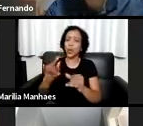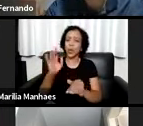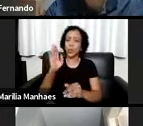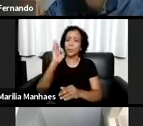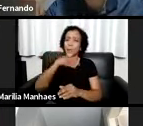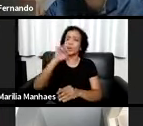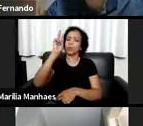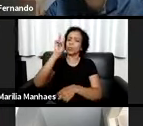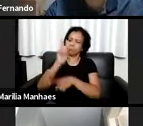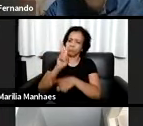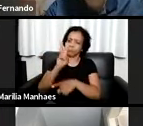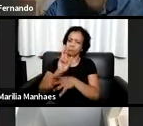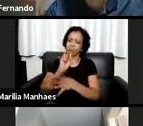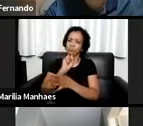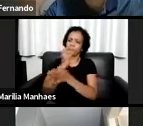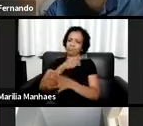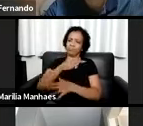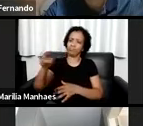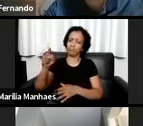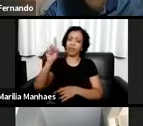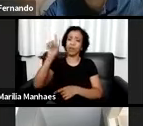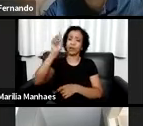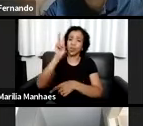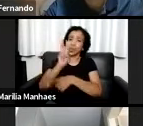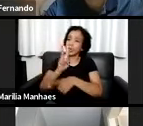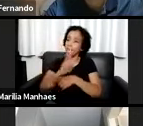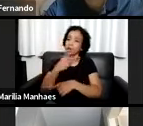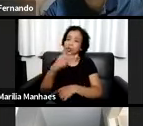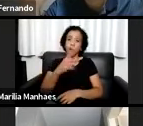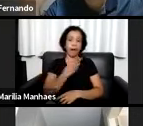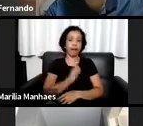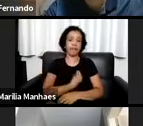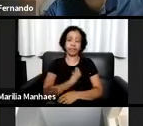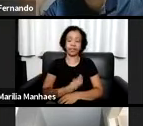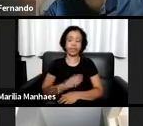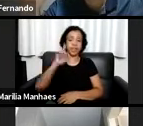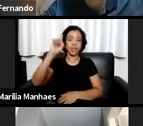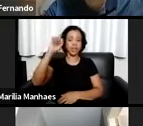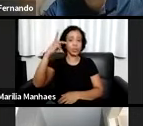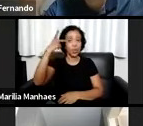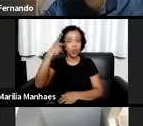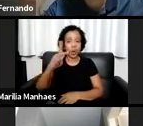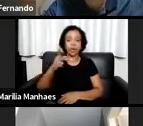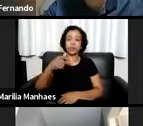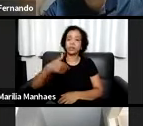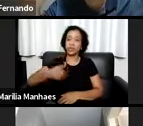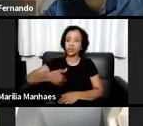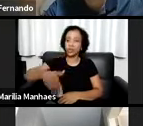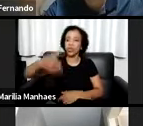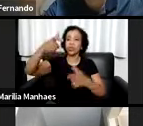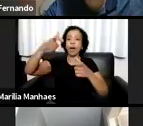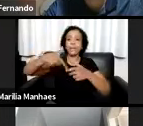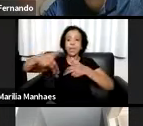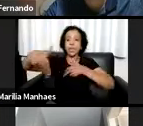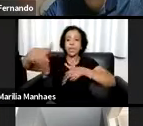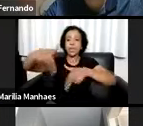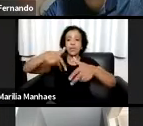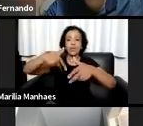O Senhor guardará a tua vida. O Senhor guardará a tua saída e a tua